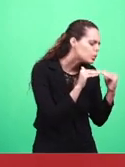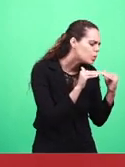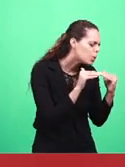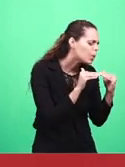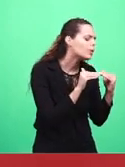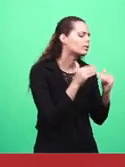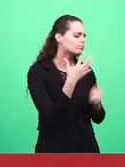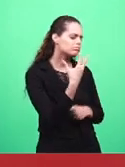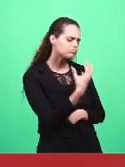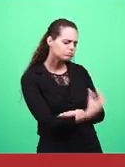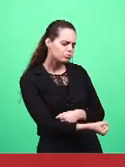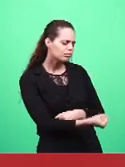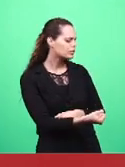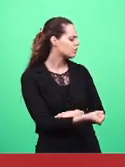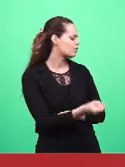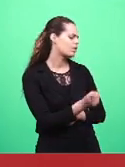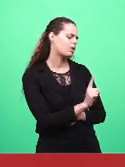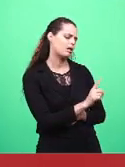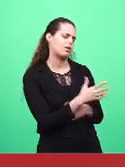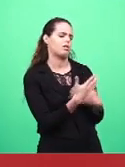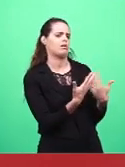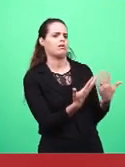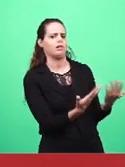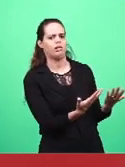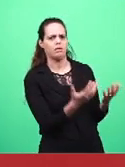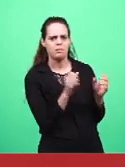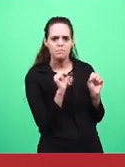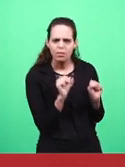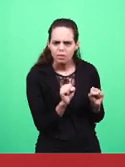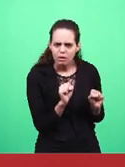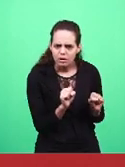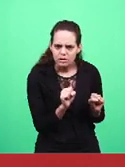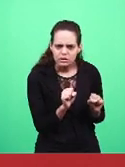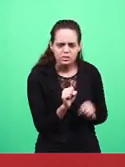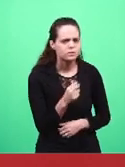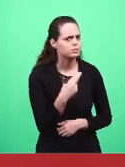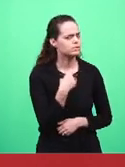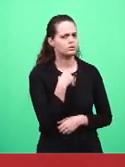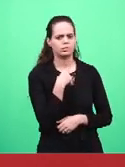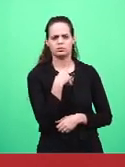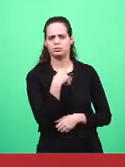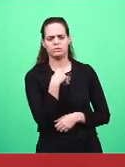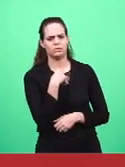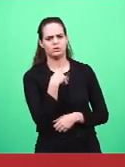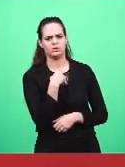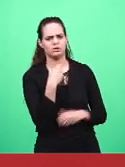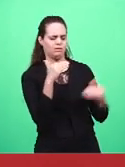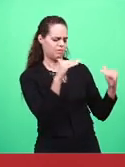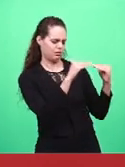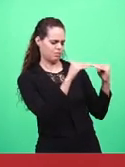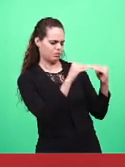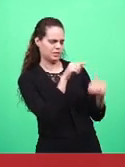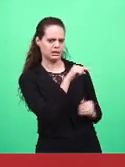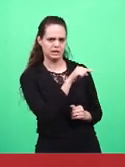próxima pergunta. Vamos ver. Pode botar a segunda pergunta.